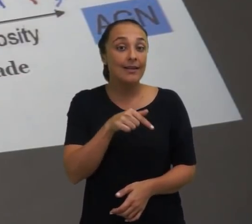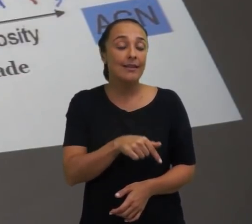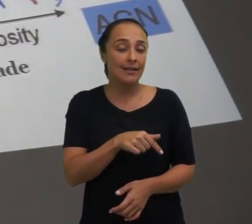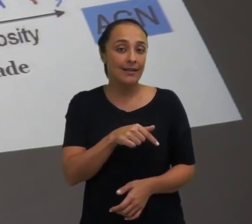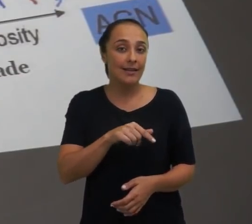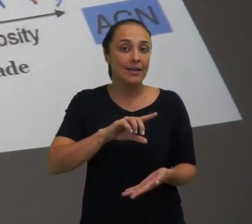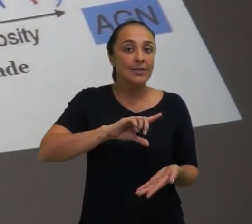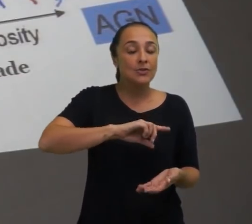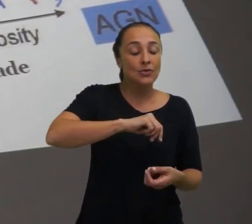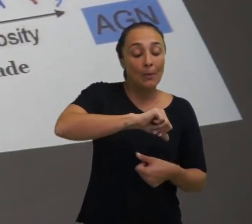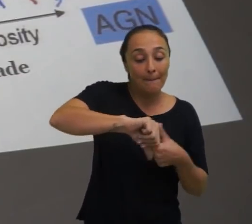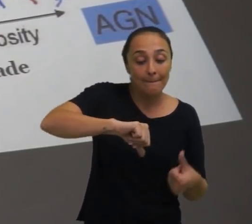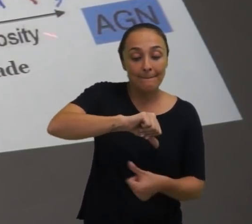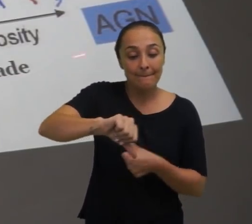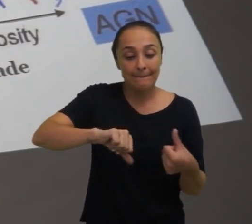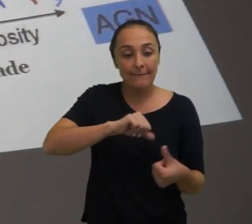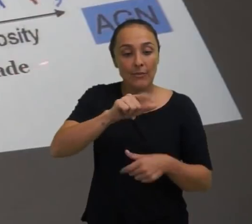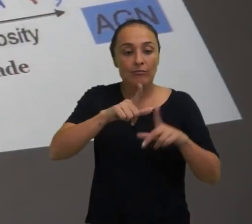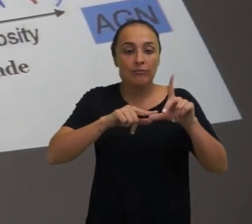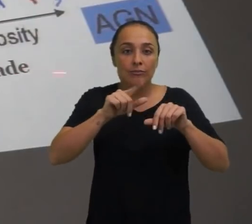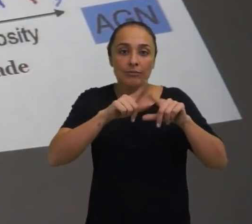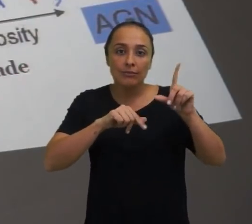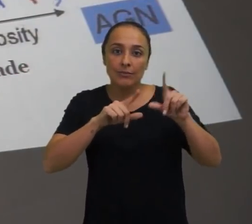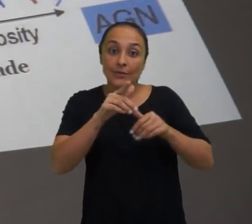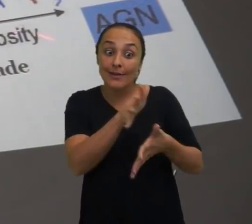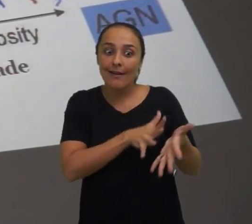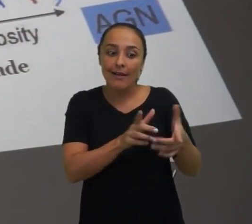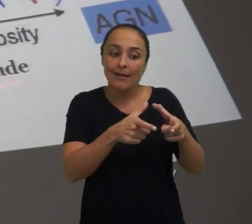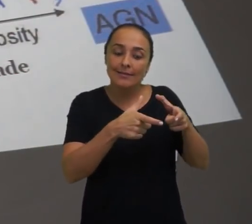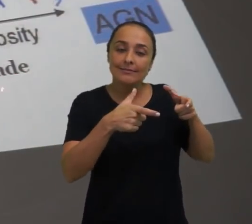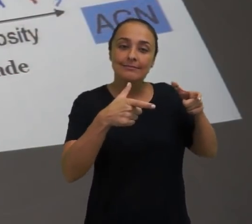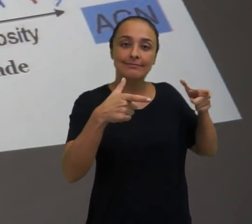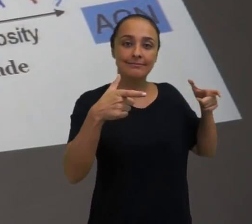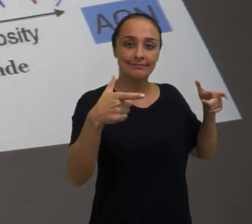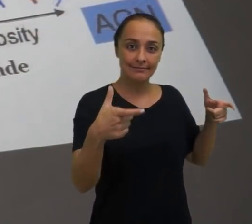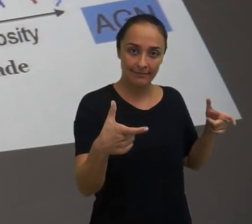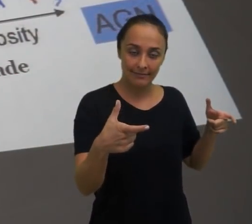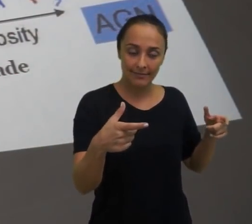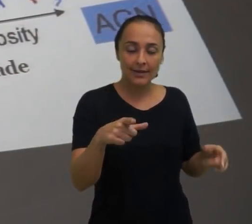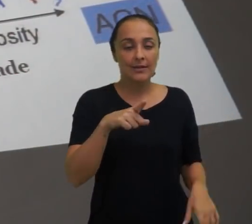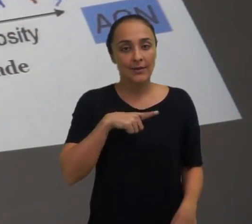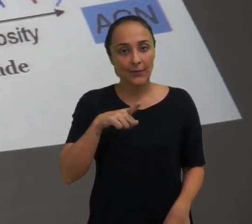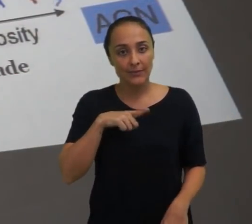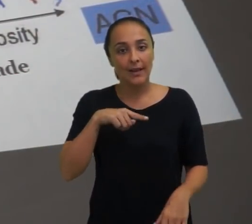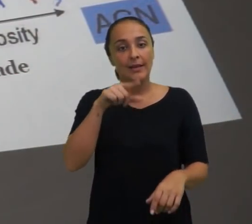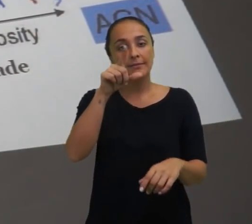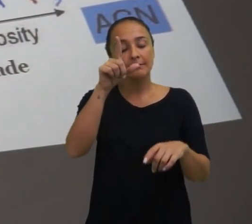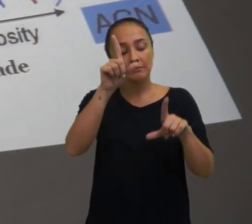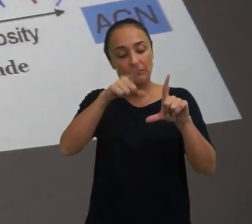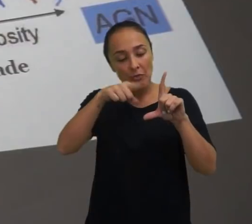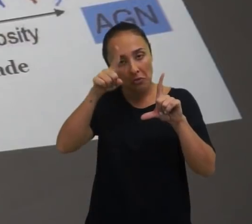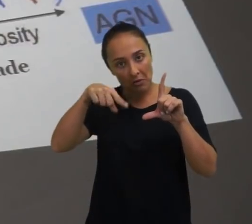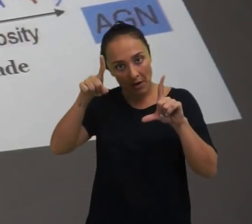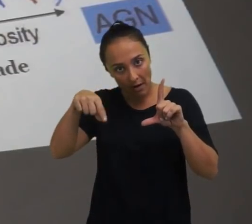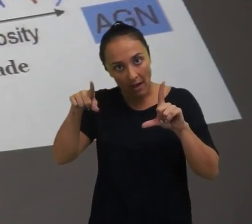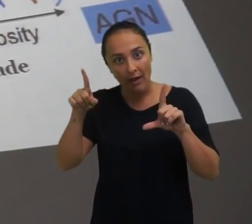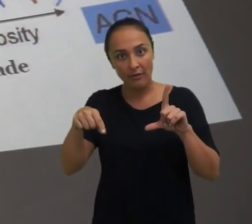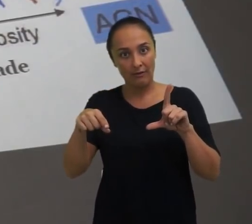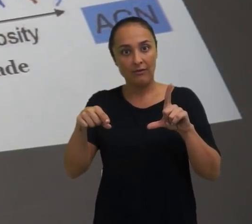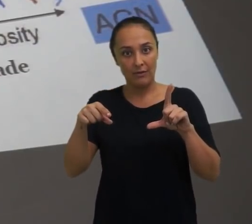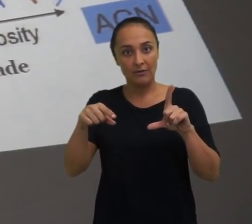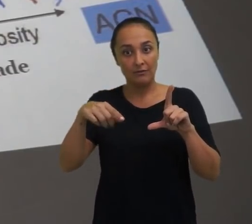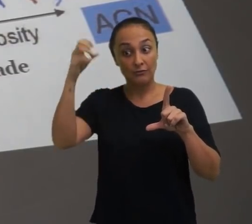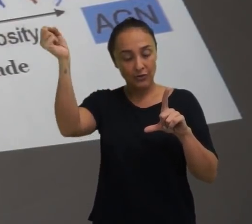massiva, mais brilhante. Tá? Então, vocês podem imaginar que luminosidade e massa aqui são mais ou menos a mesma coisa. Tá? Então,